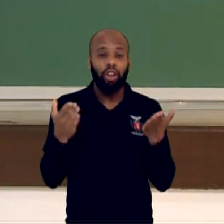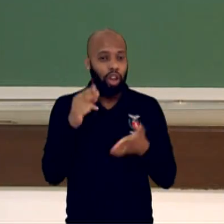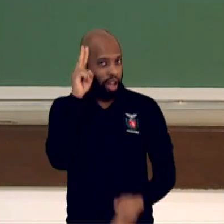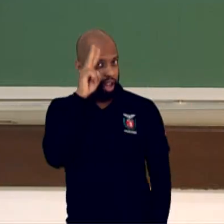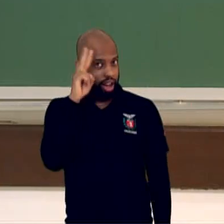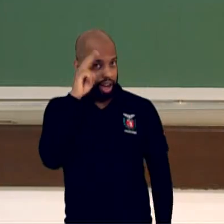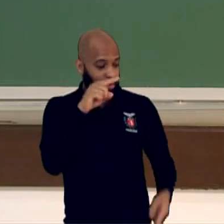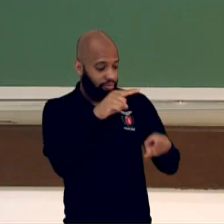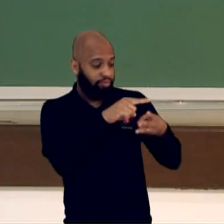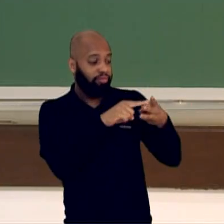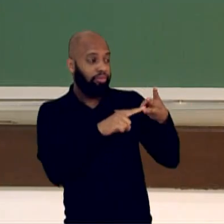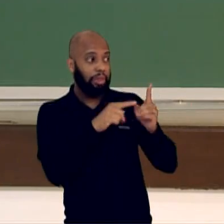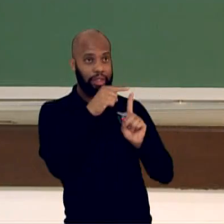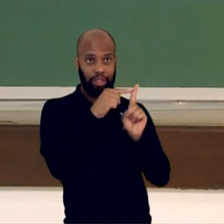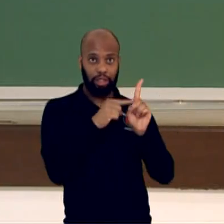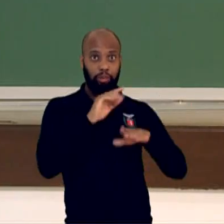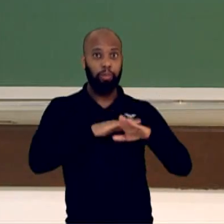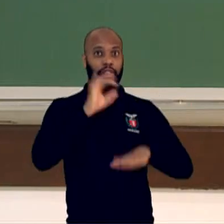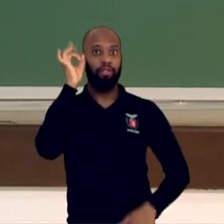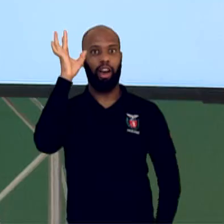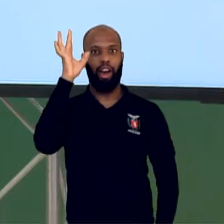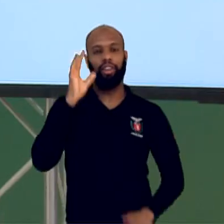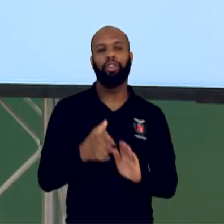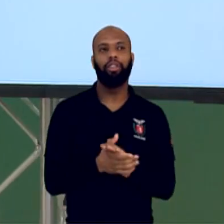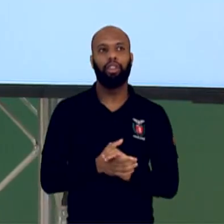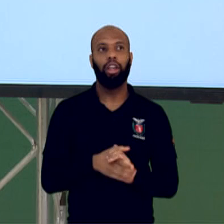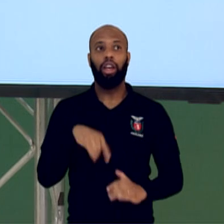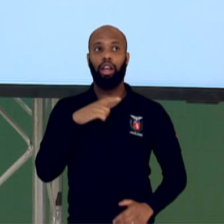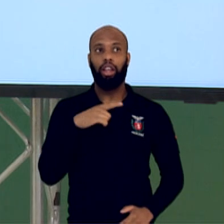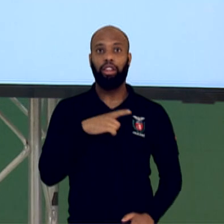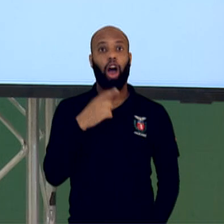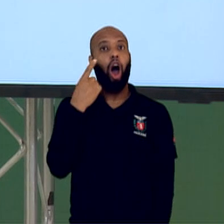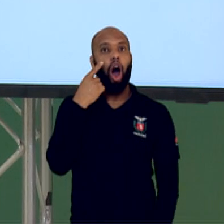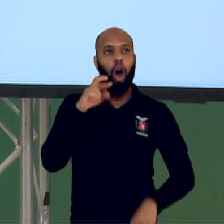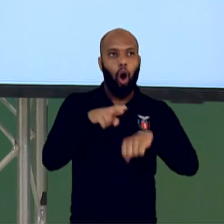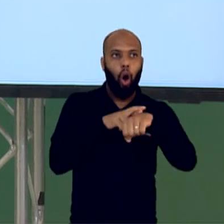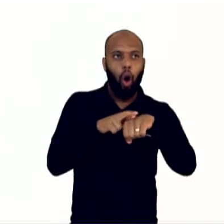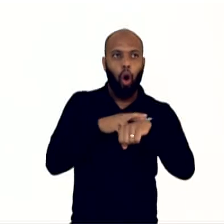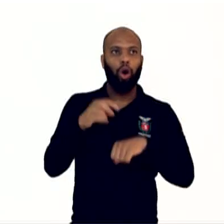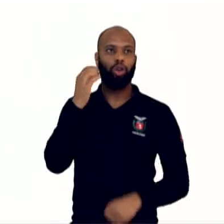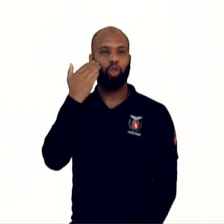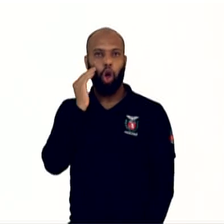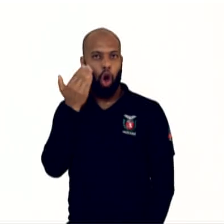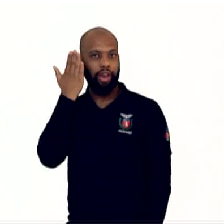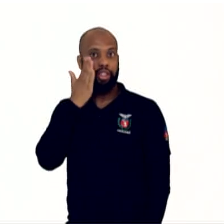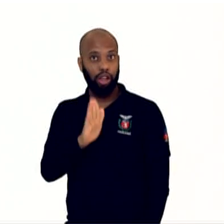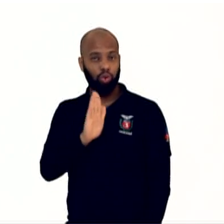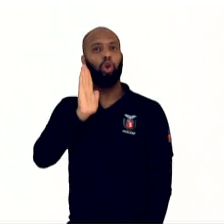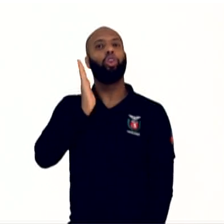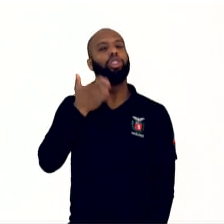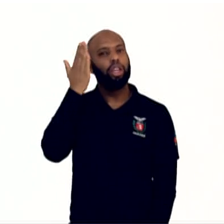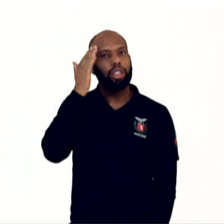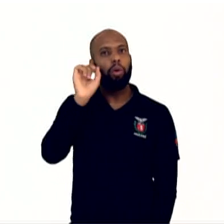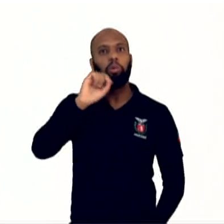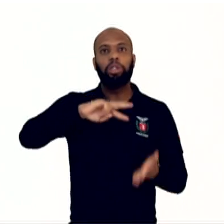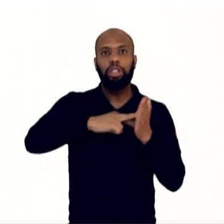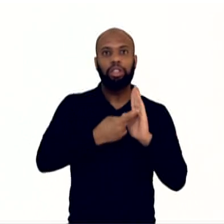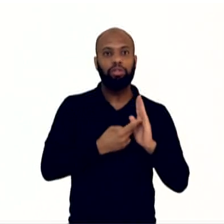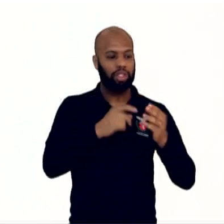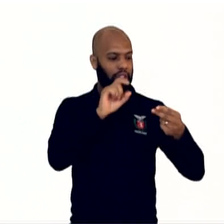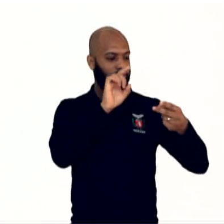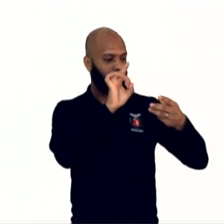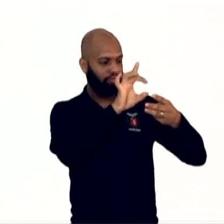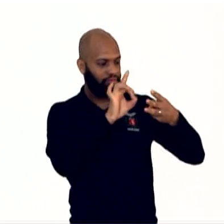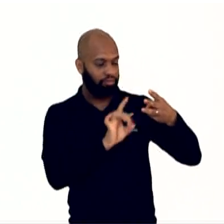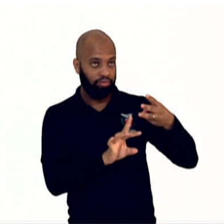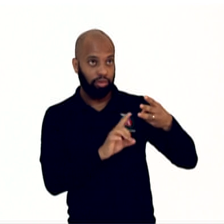três tipos para ficar mais claro na cabeça. Interfixa, interpotente e interresistente. Vocês já sabem me responder a diferença das três.